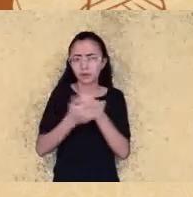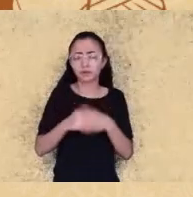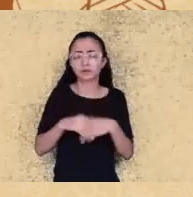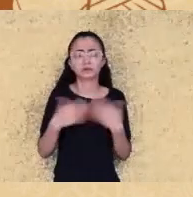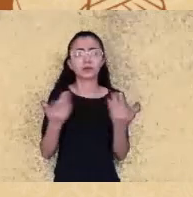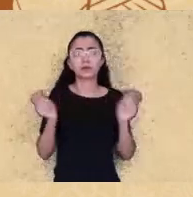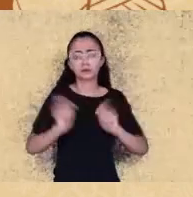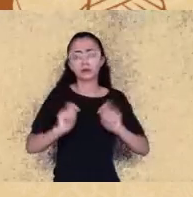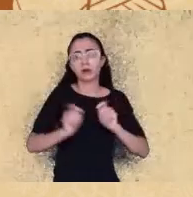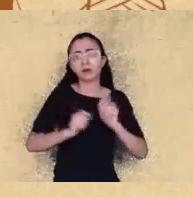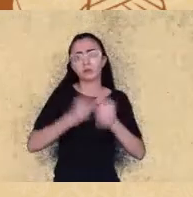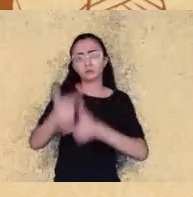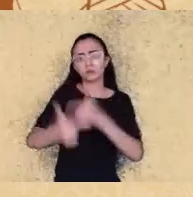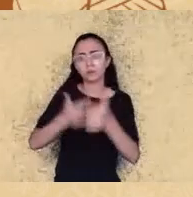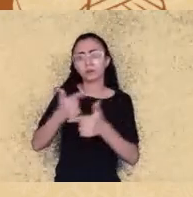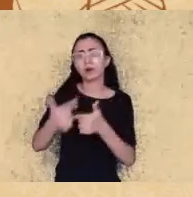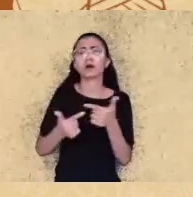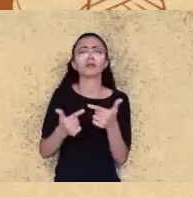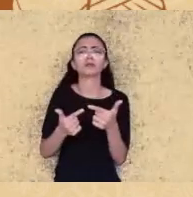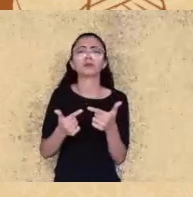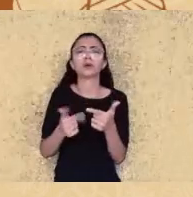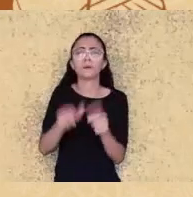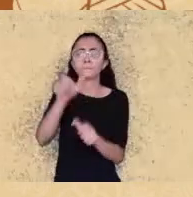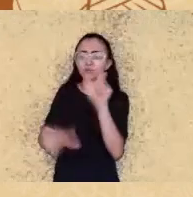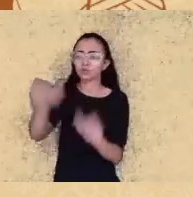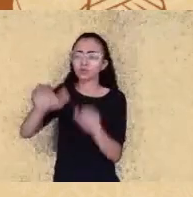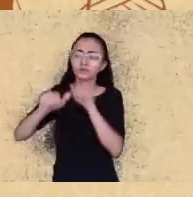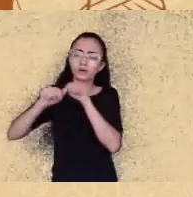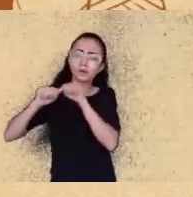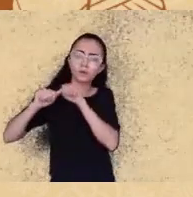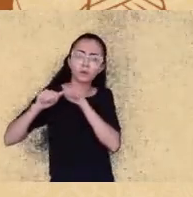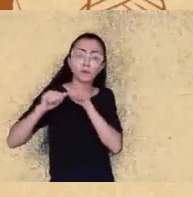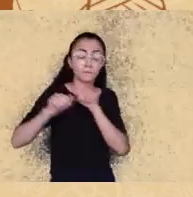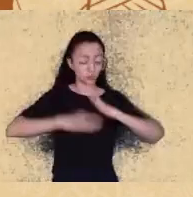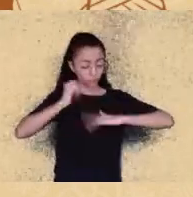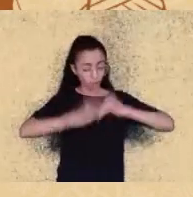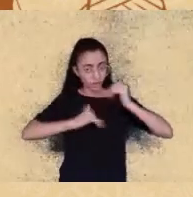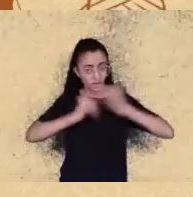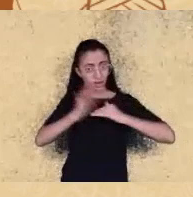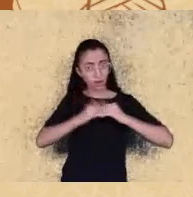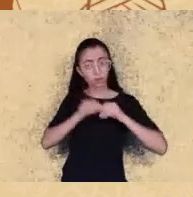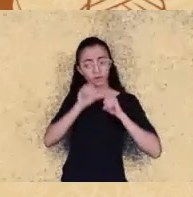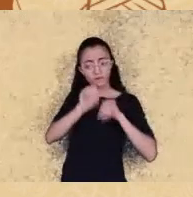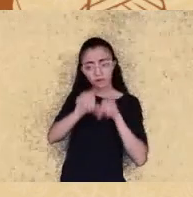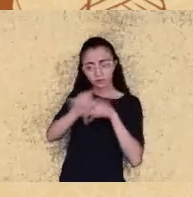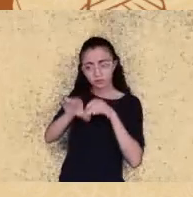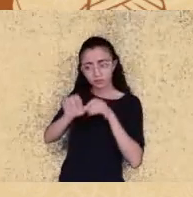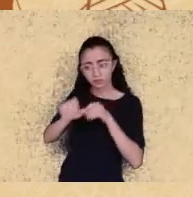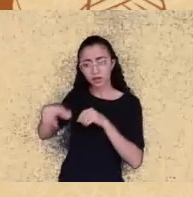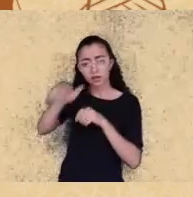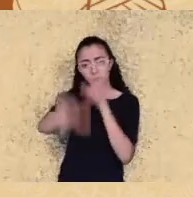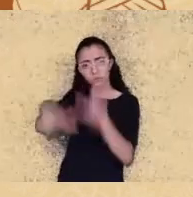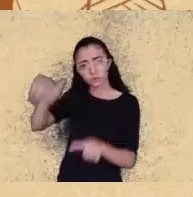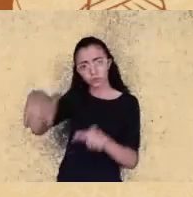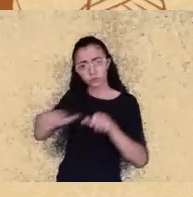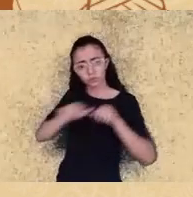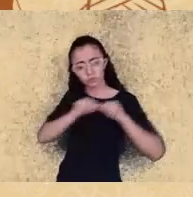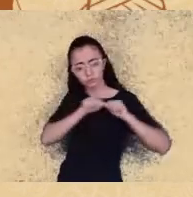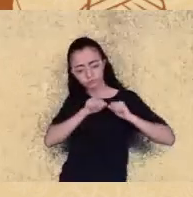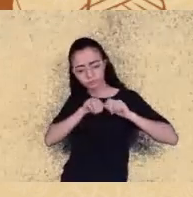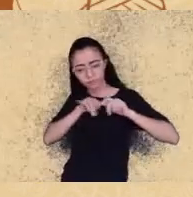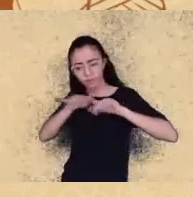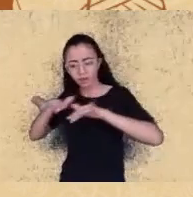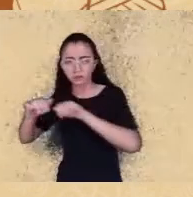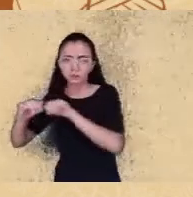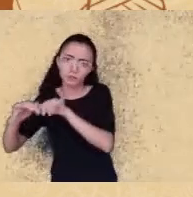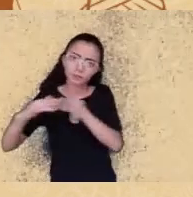profissionais que seriam multiplicadores e pessoas que teriam um conhecimento da rede. Então, no meu caso, é falta de tempo.